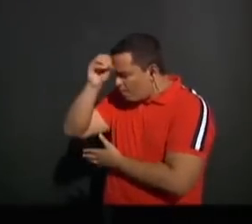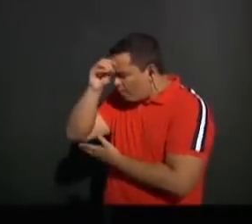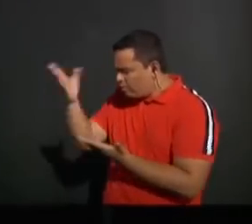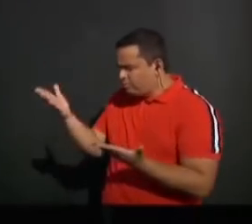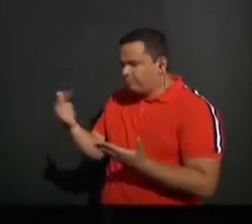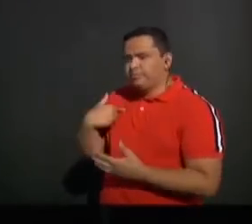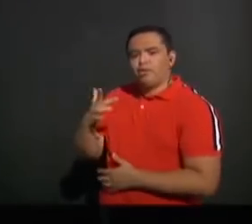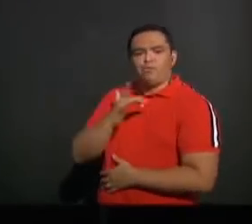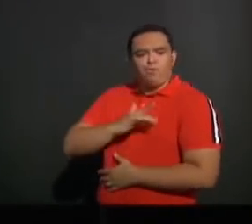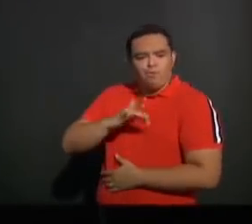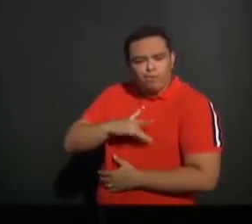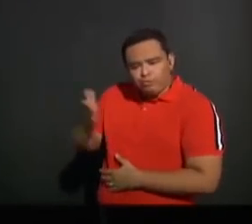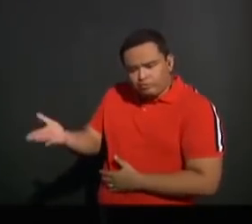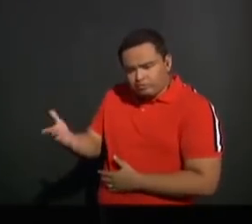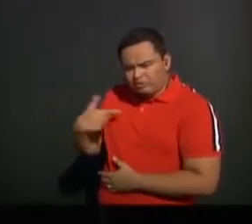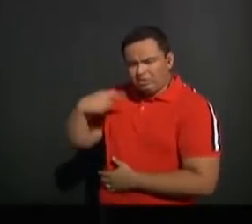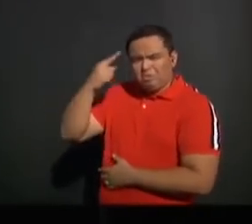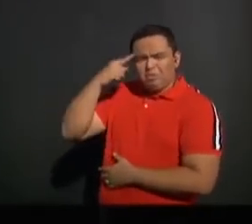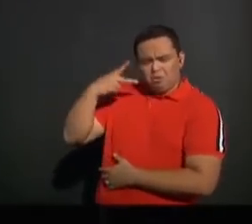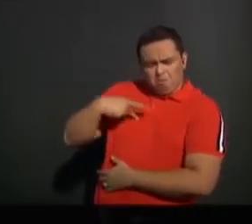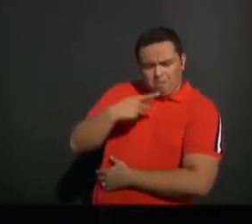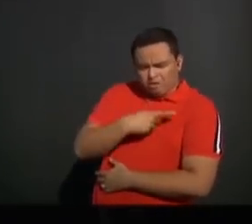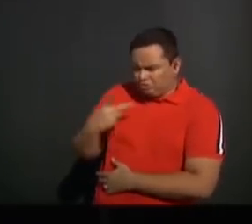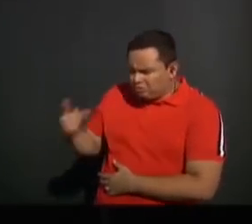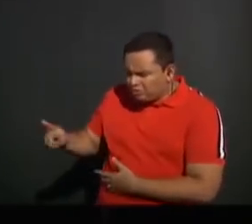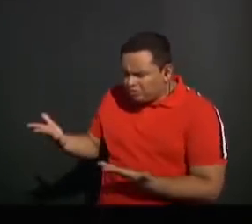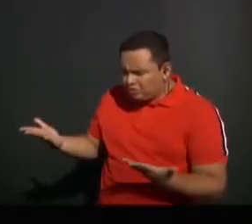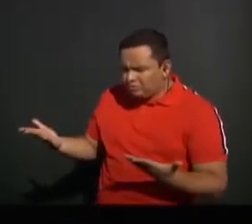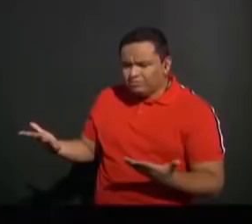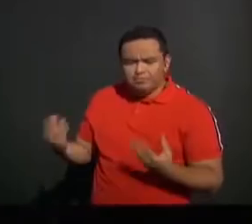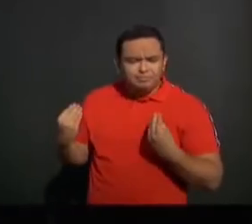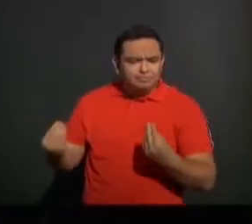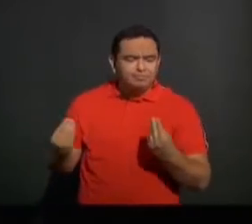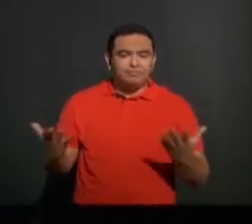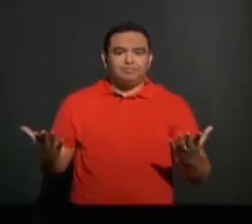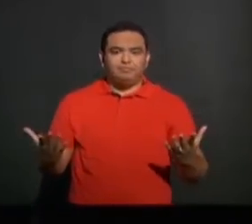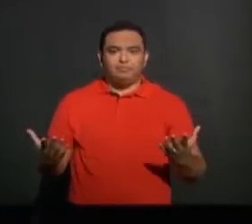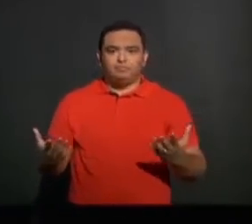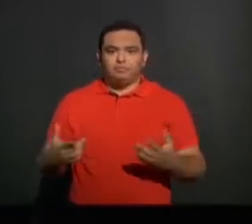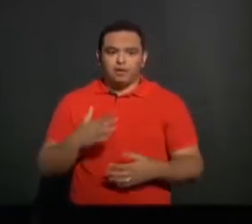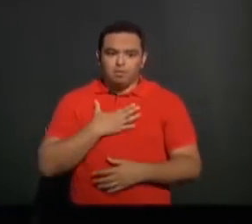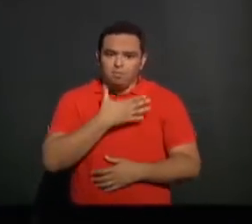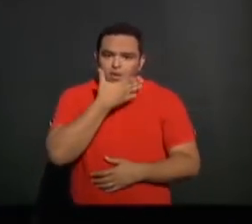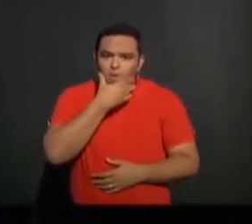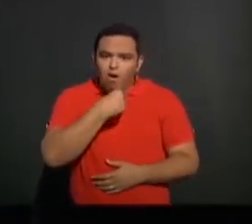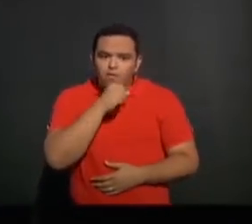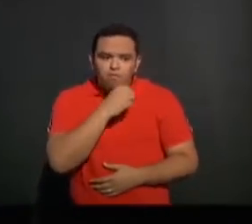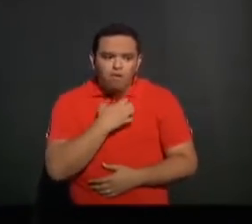Eu tenho dó, não é dele, não, eu tenho dó de quem vai ser ovelha dele. Falou: bravo.